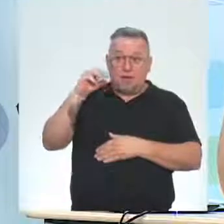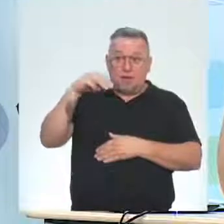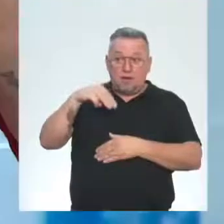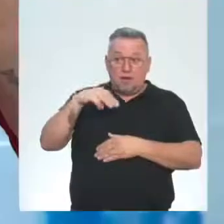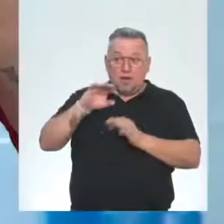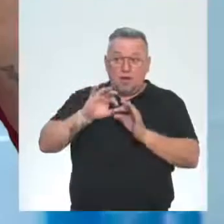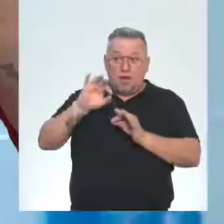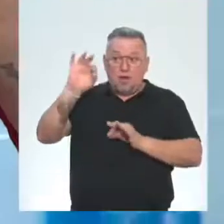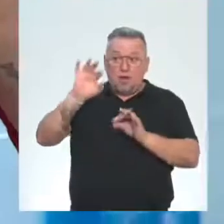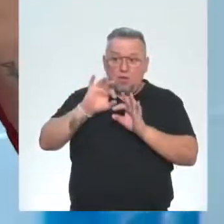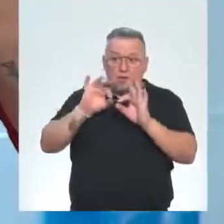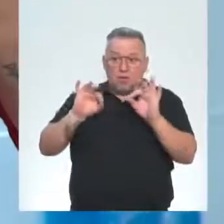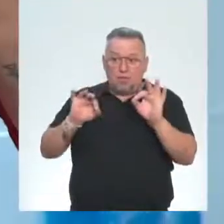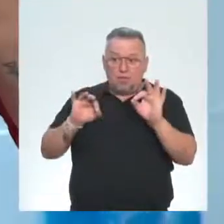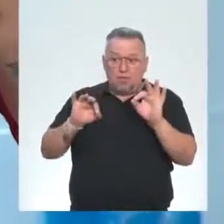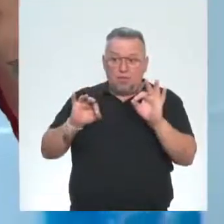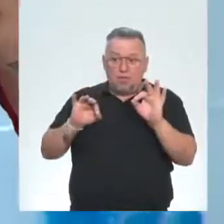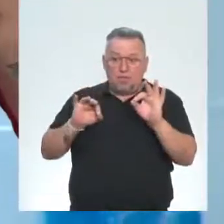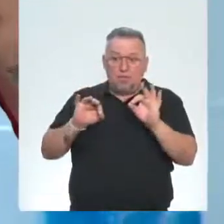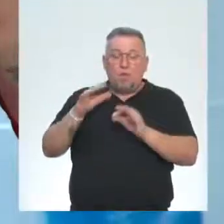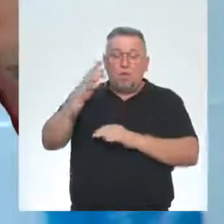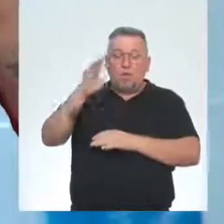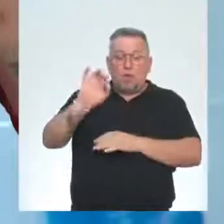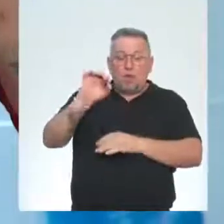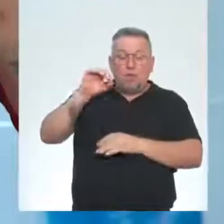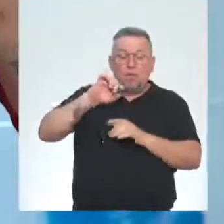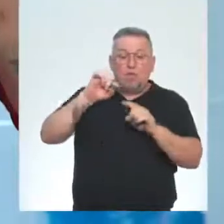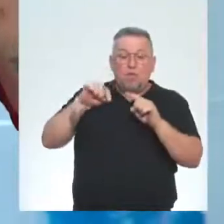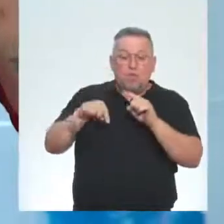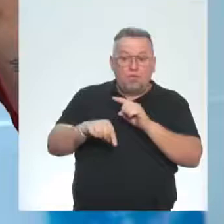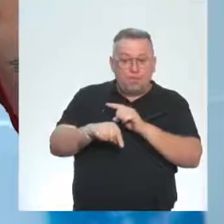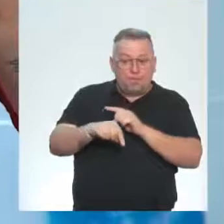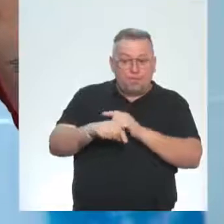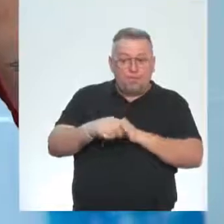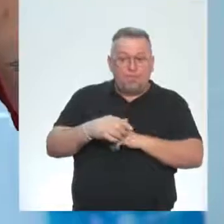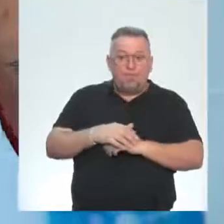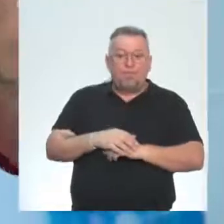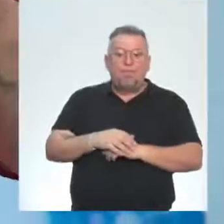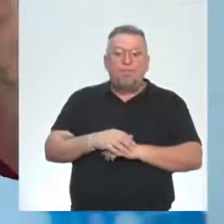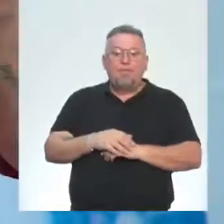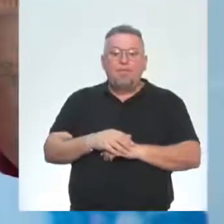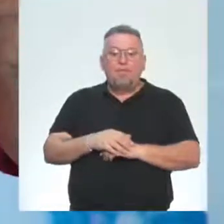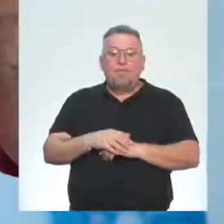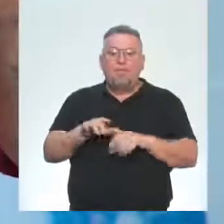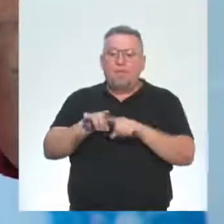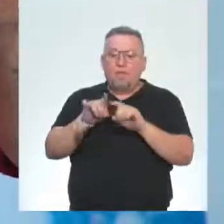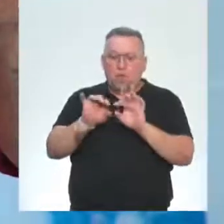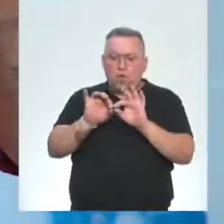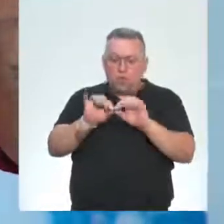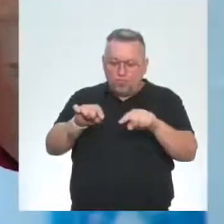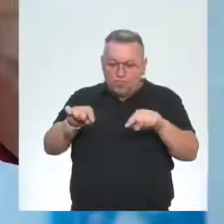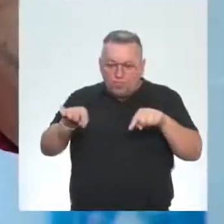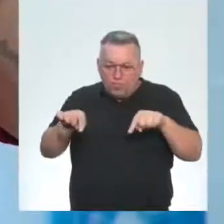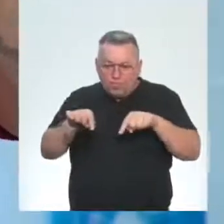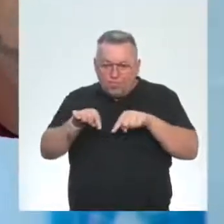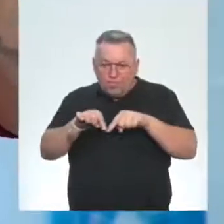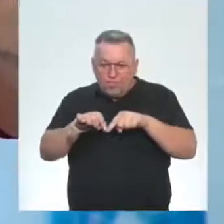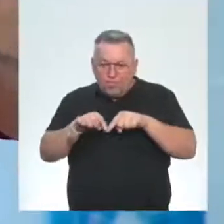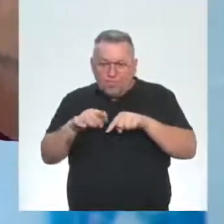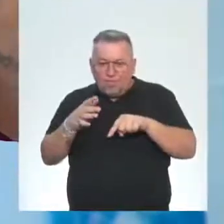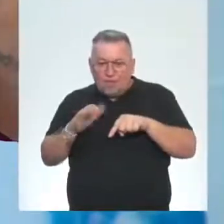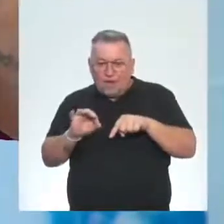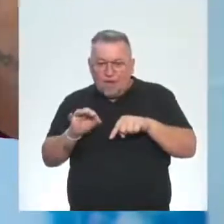de altura por 10 centímetros de profundidade, vou chamar dessa forma, né? Que eu estou medindo esse lado aqui, por